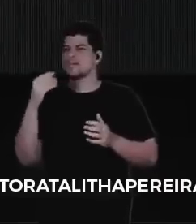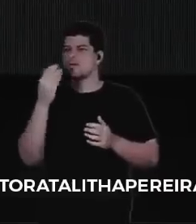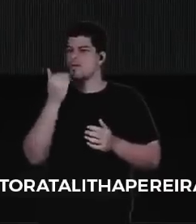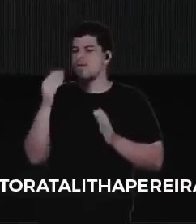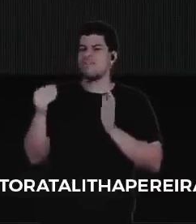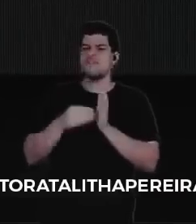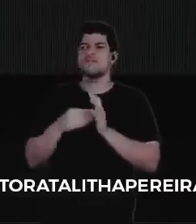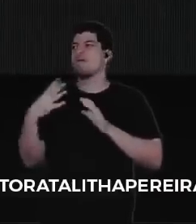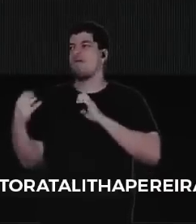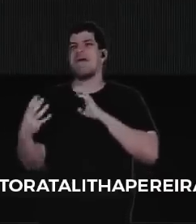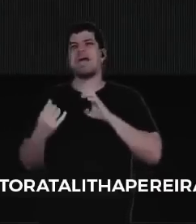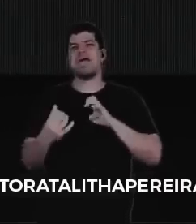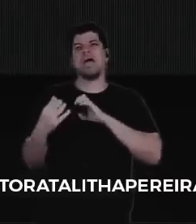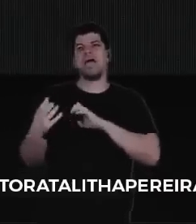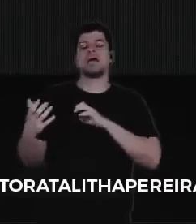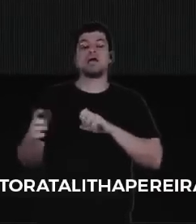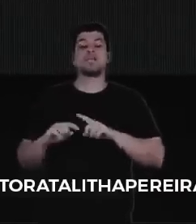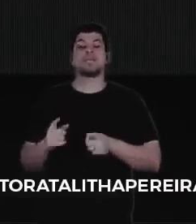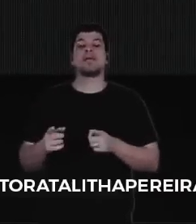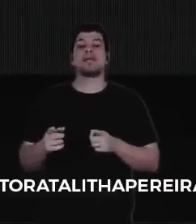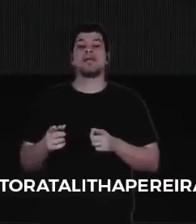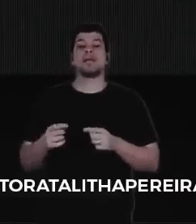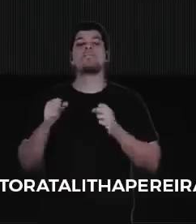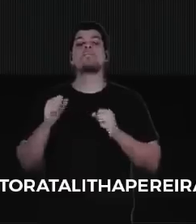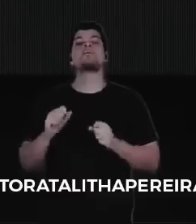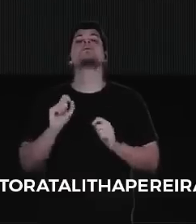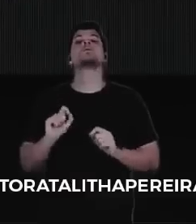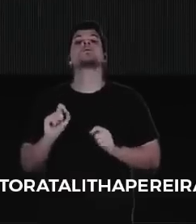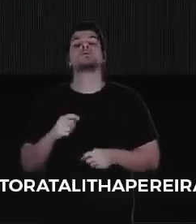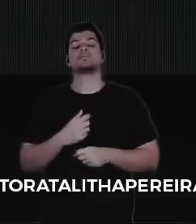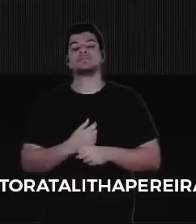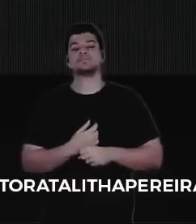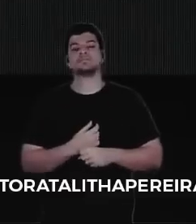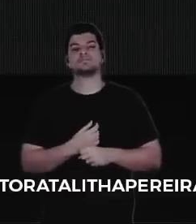ao invés de gastar tempo